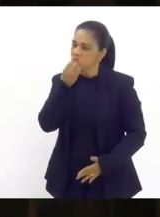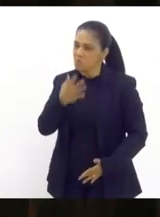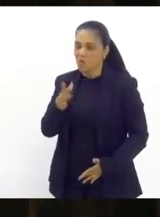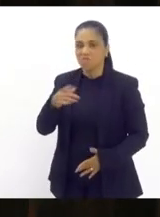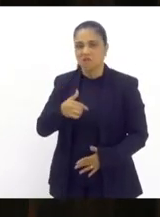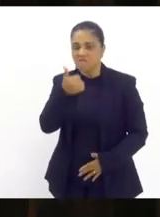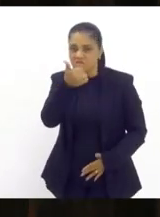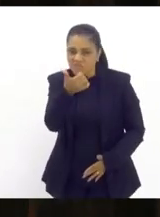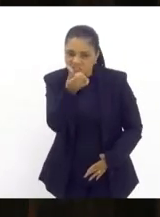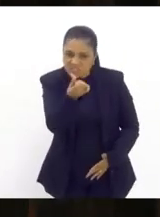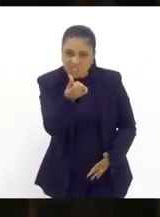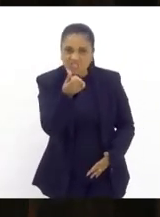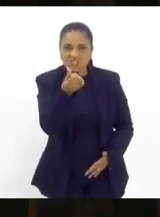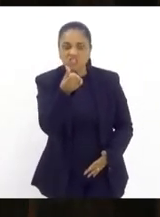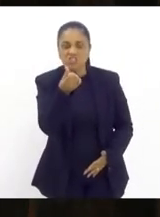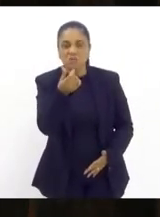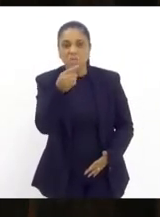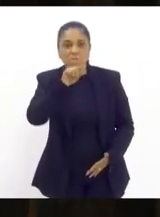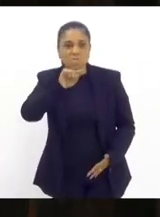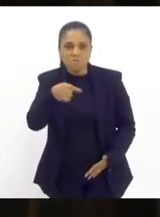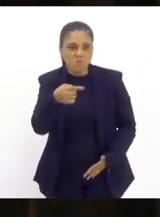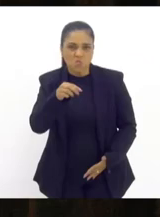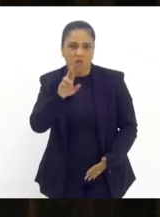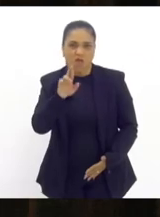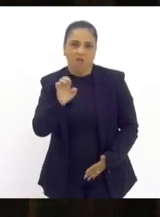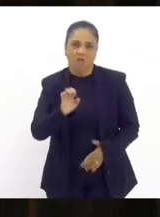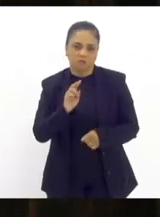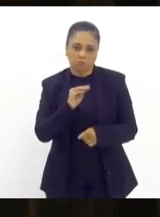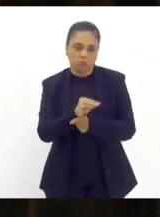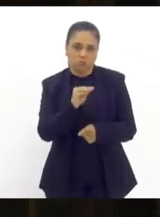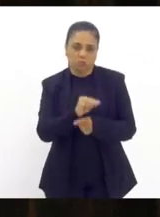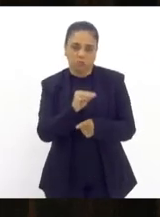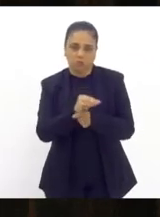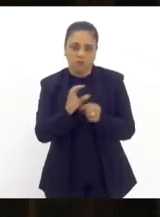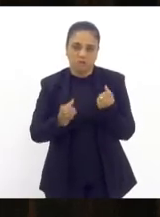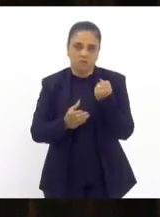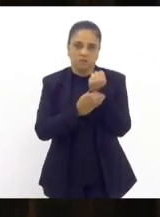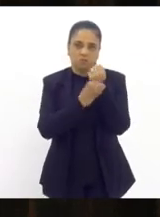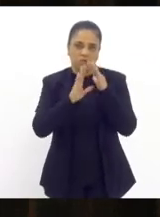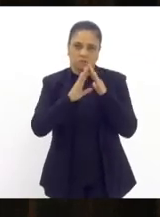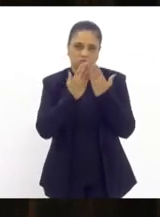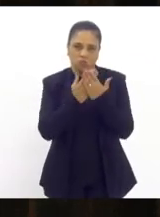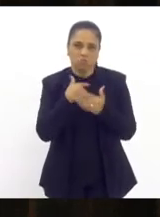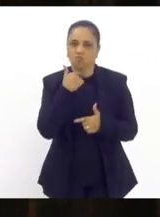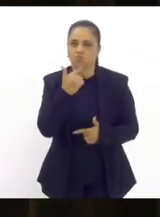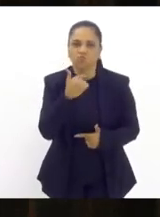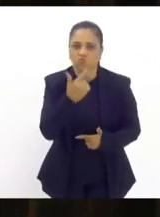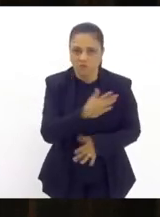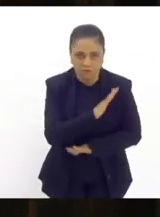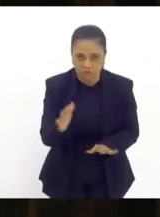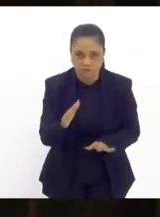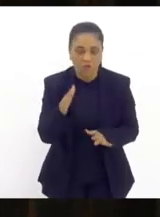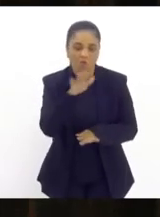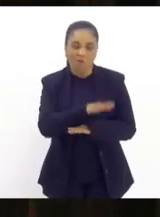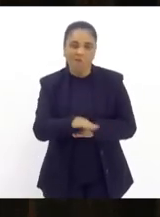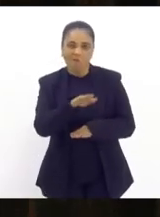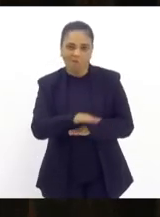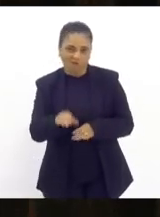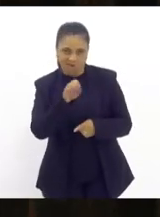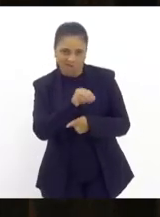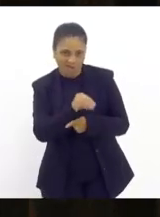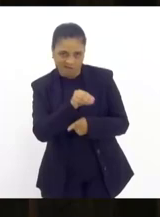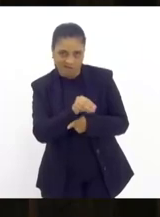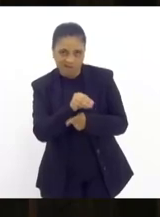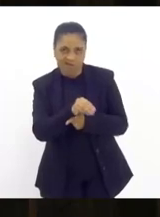não dá para a gente cuidar da segurança na escola de cuidar das nossas Crianças vocês estão dando prioridade